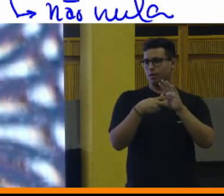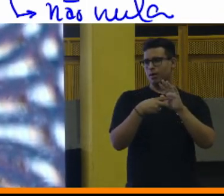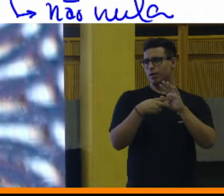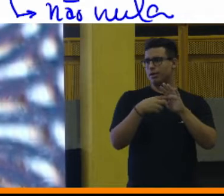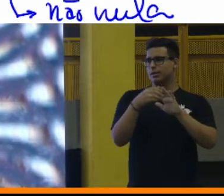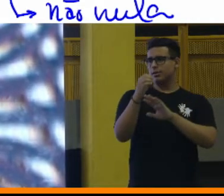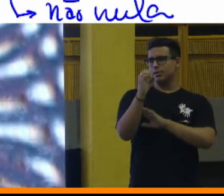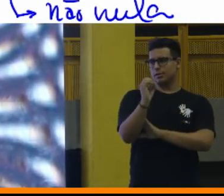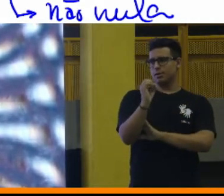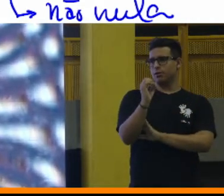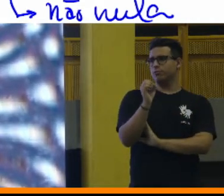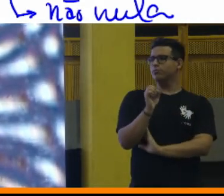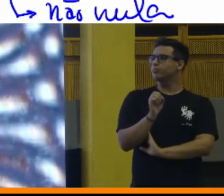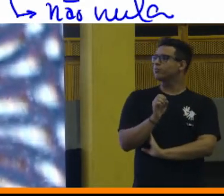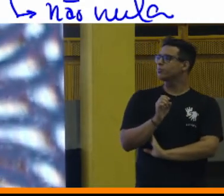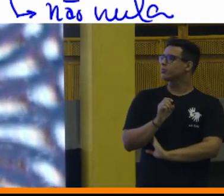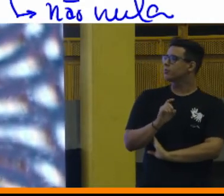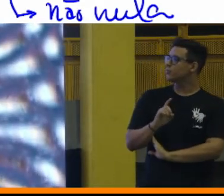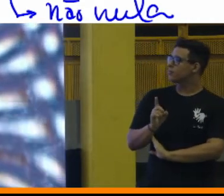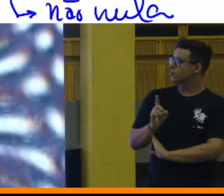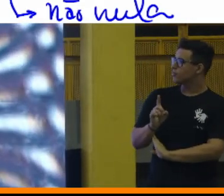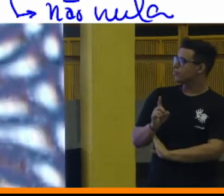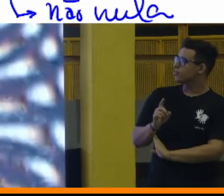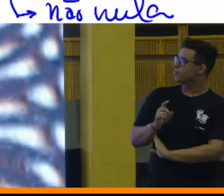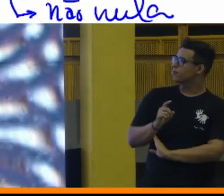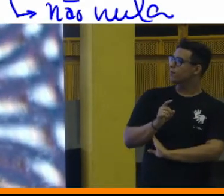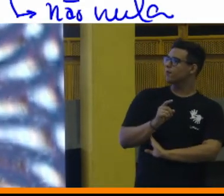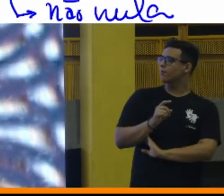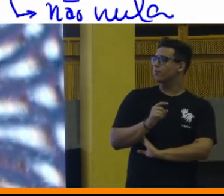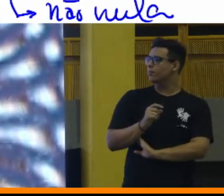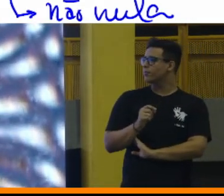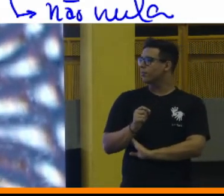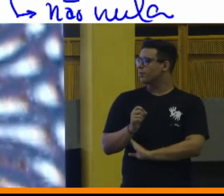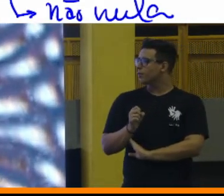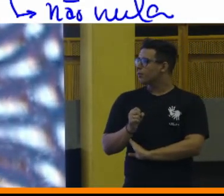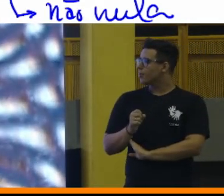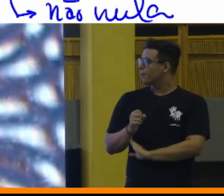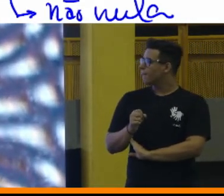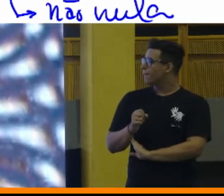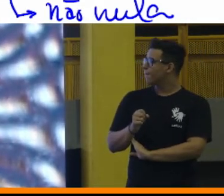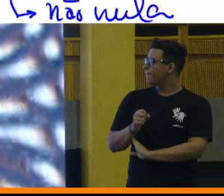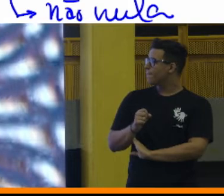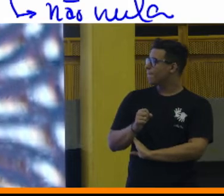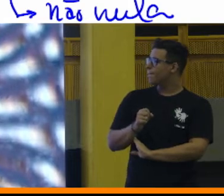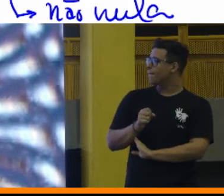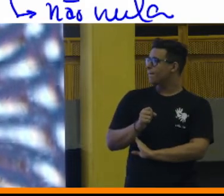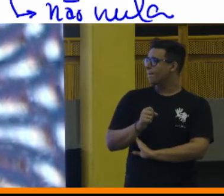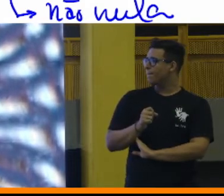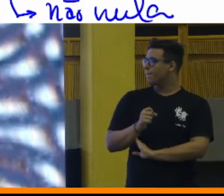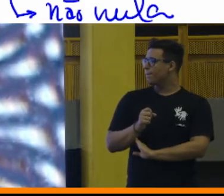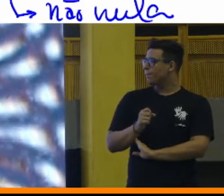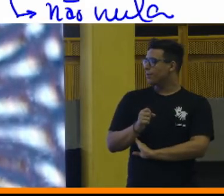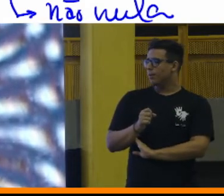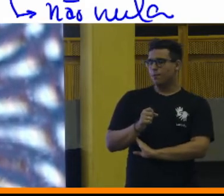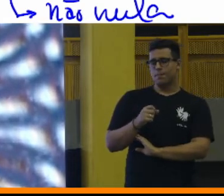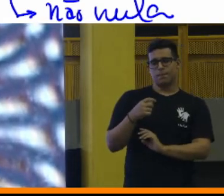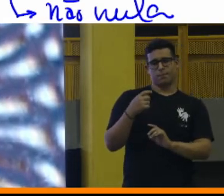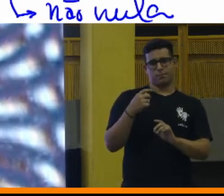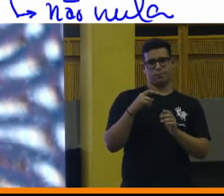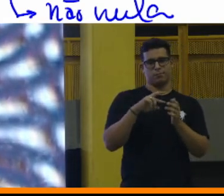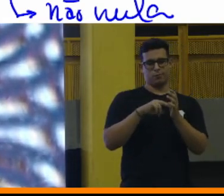igual a zero, terá aceleração zero e vai permanecer com a